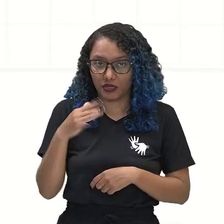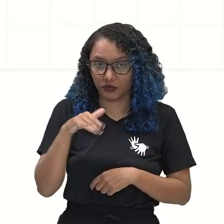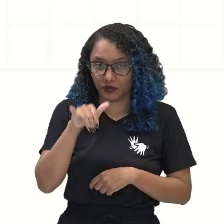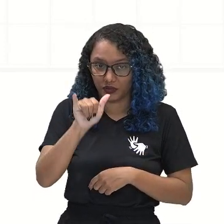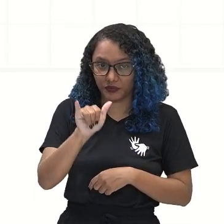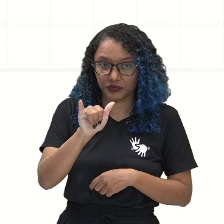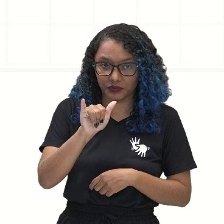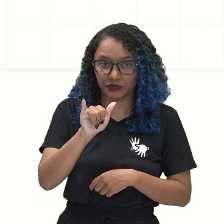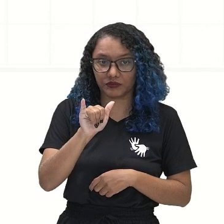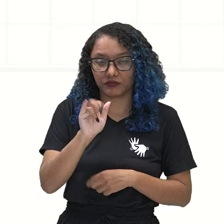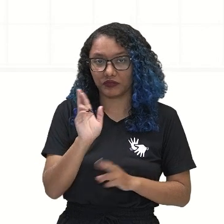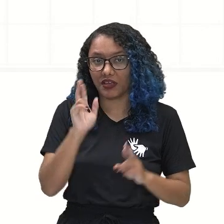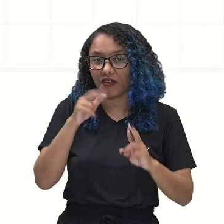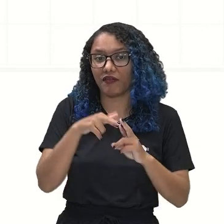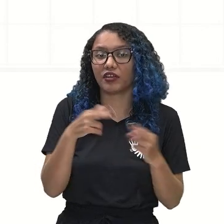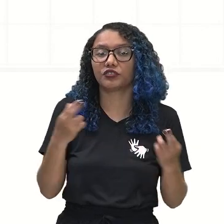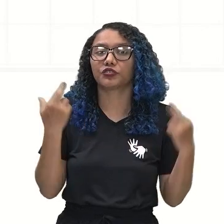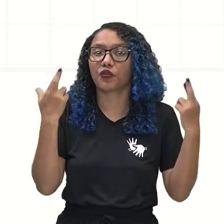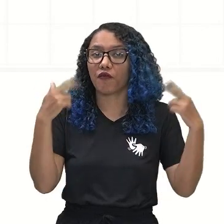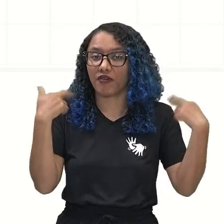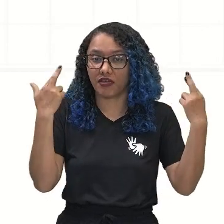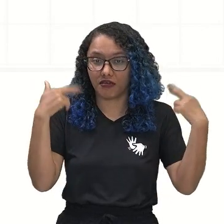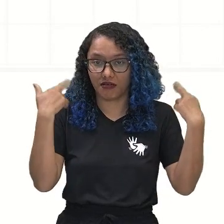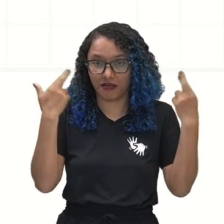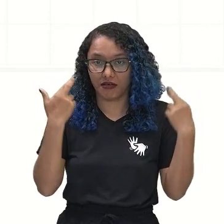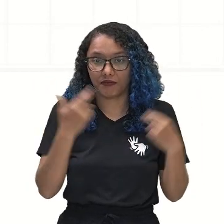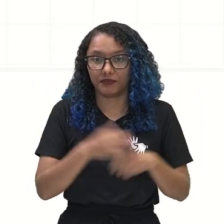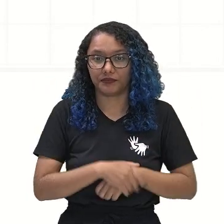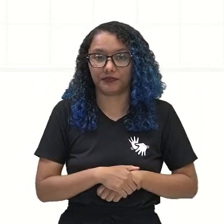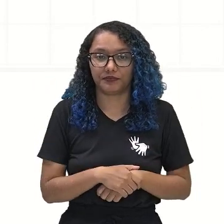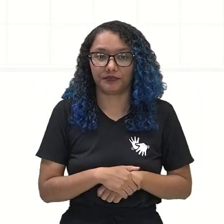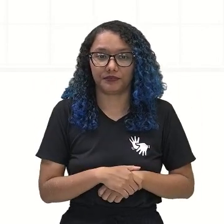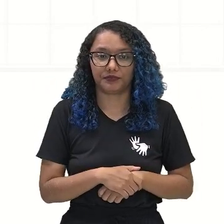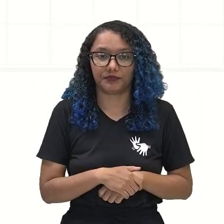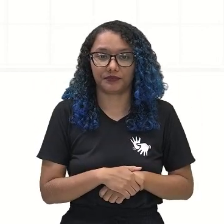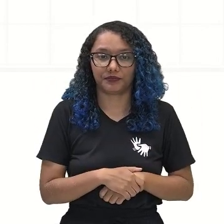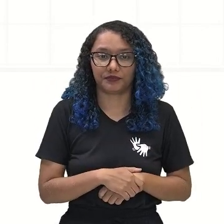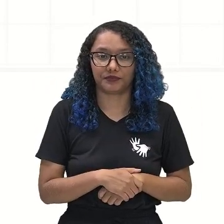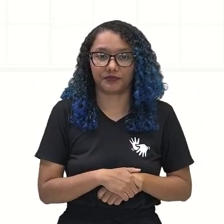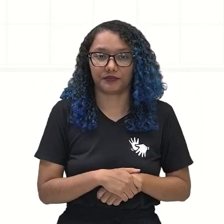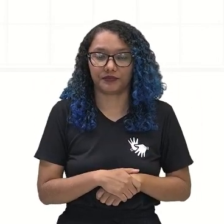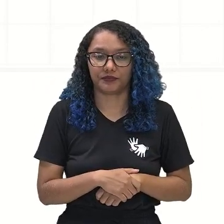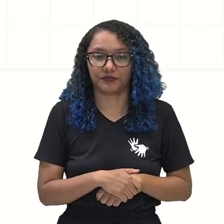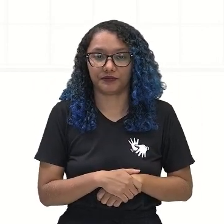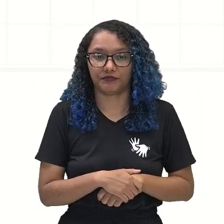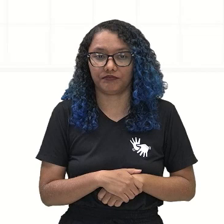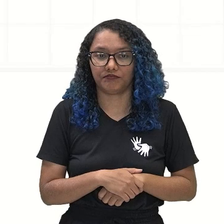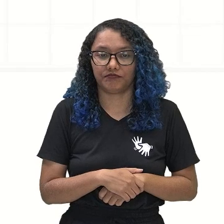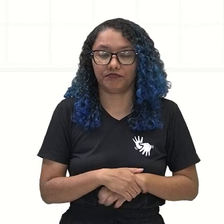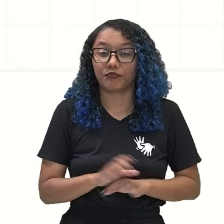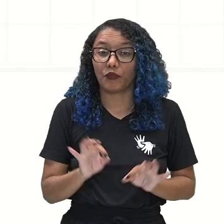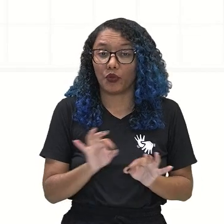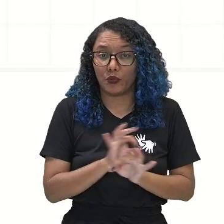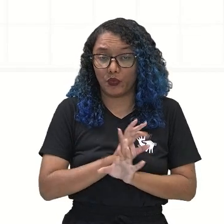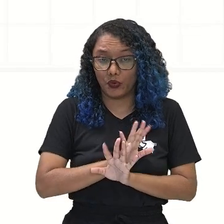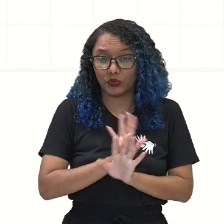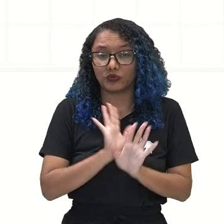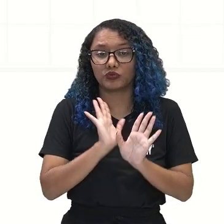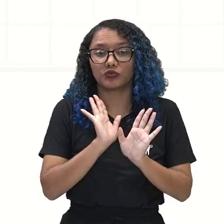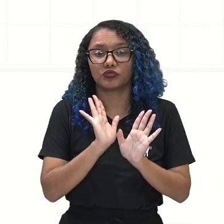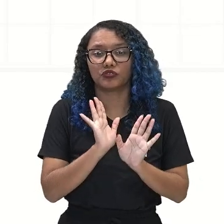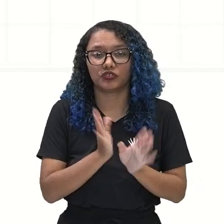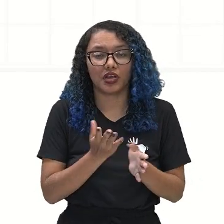4y para as ovelhas. Pronto, nós começamos